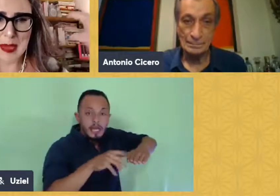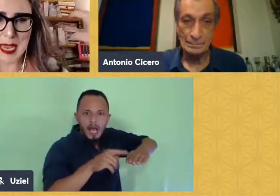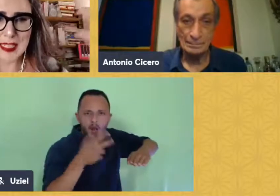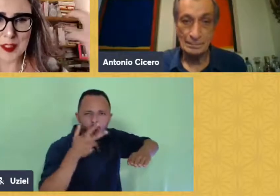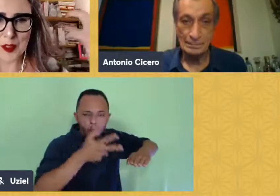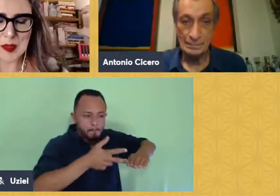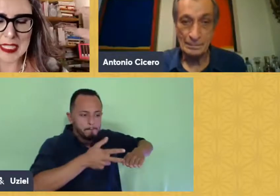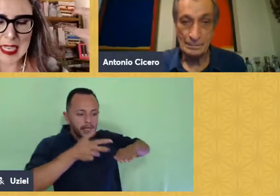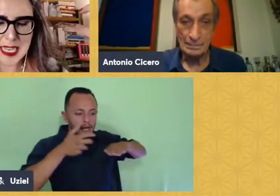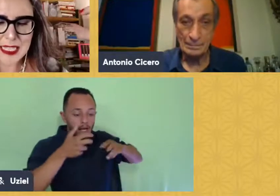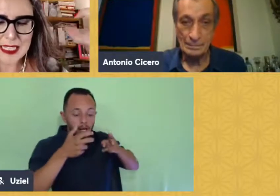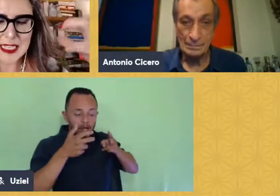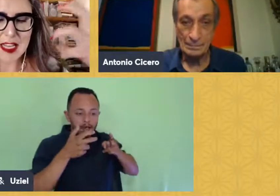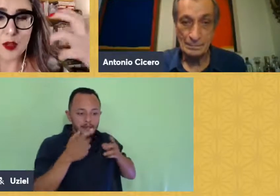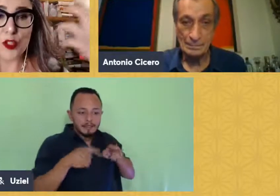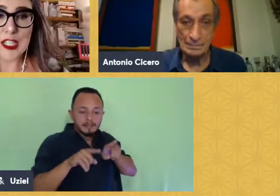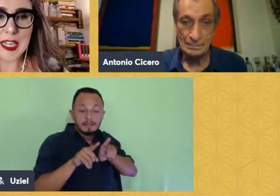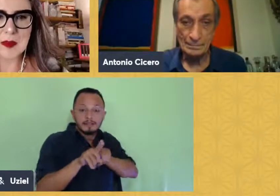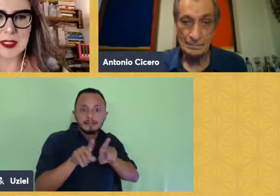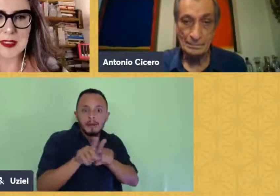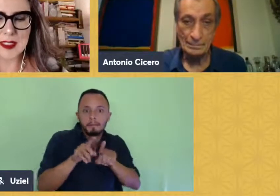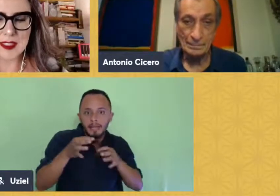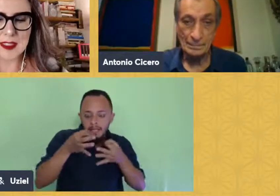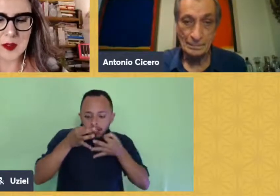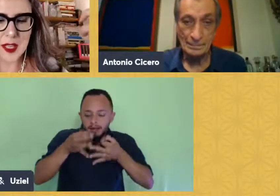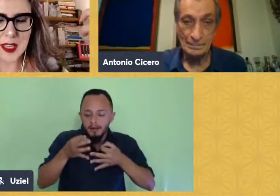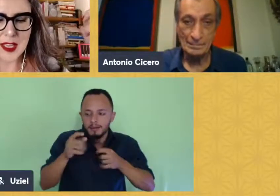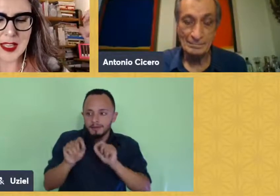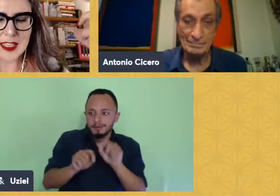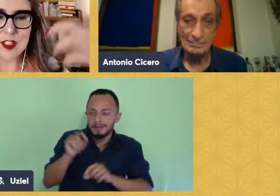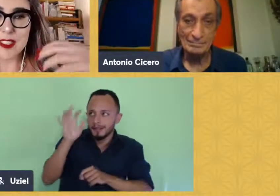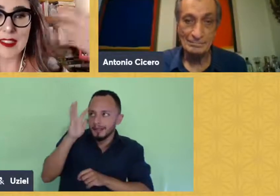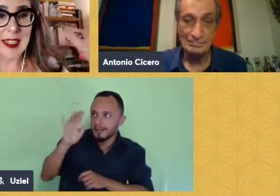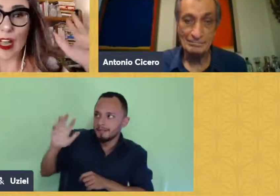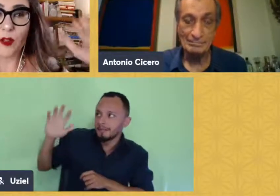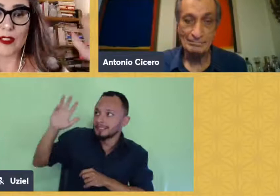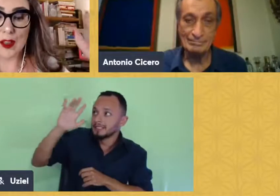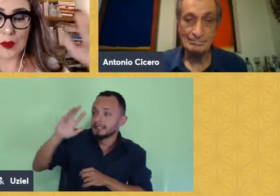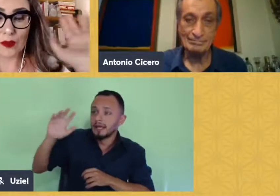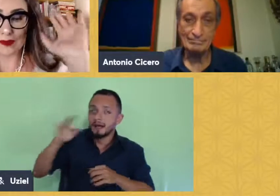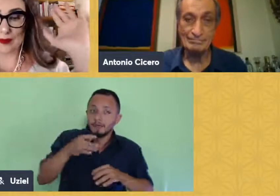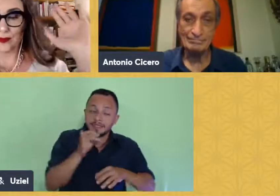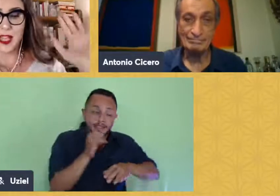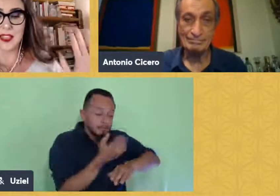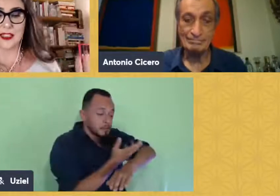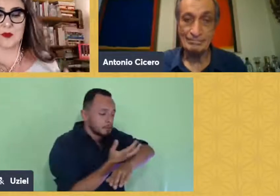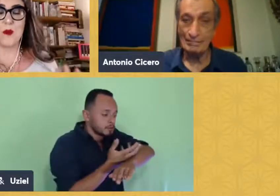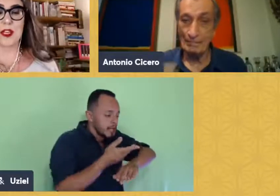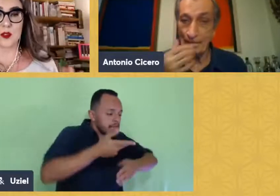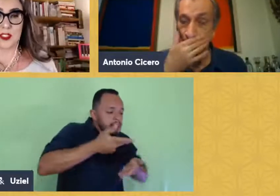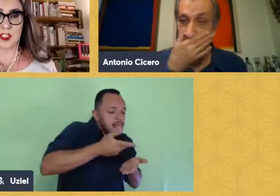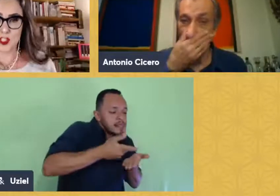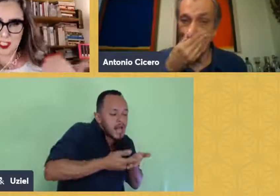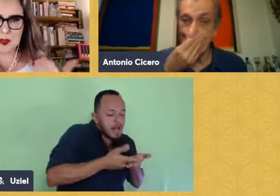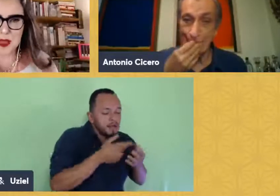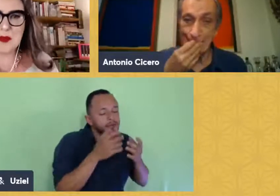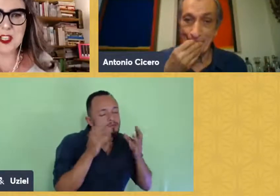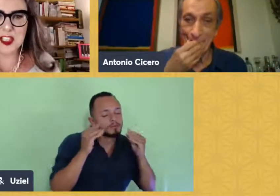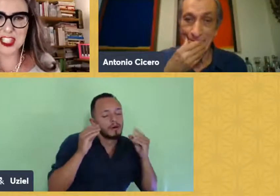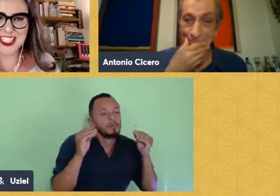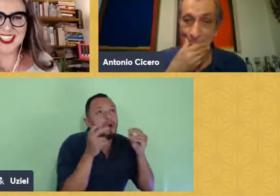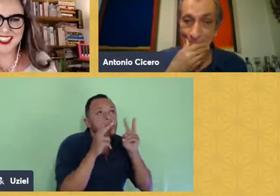percebe que paira sobre ele um dilema, né, Cícero? De se entregar ou não a esse momento, ou seja, de